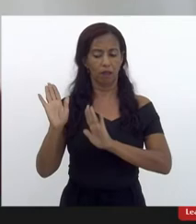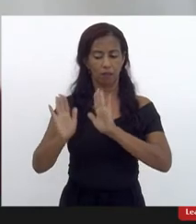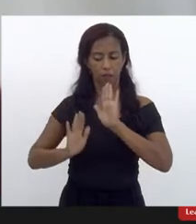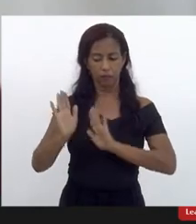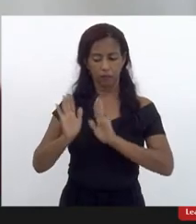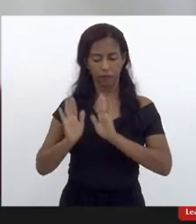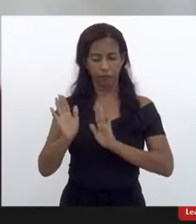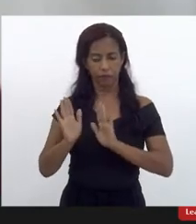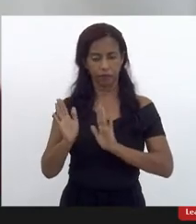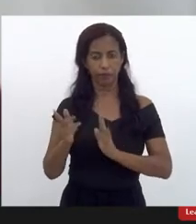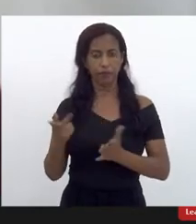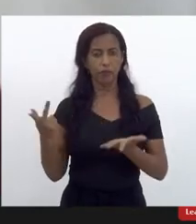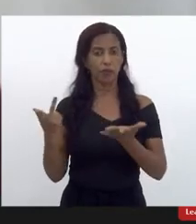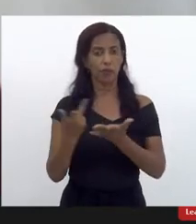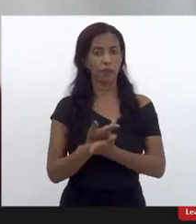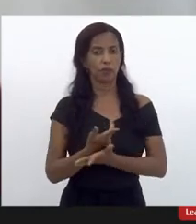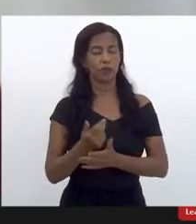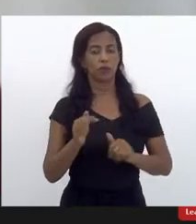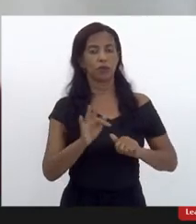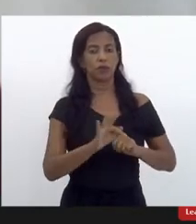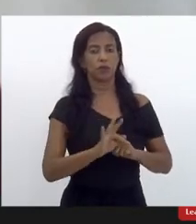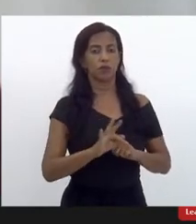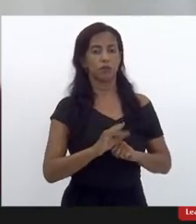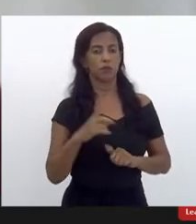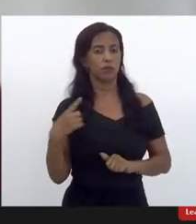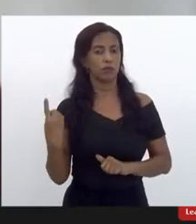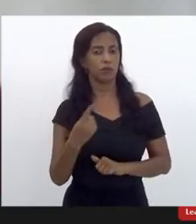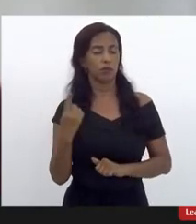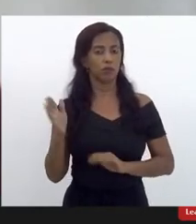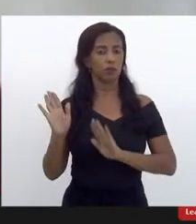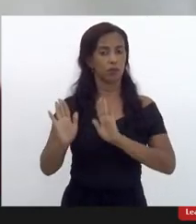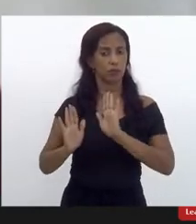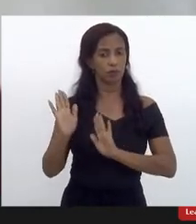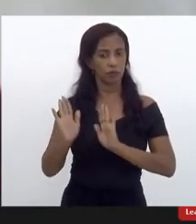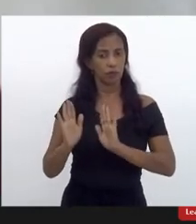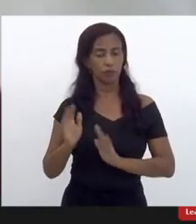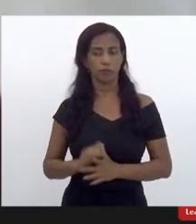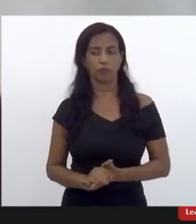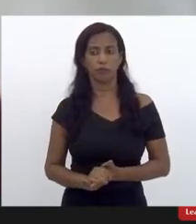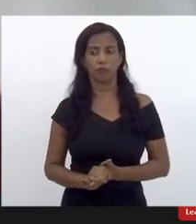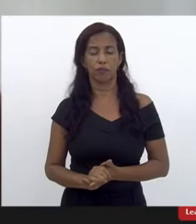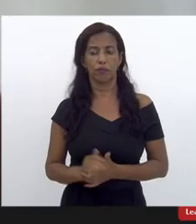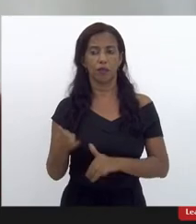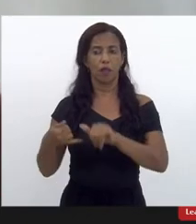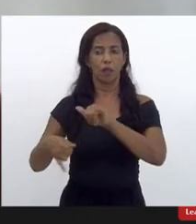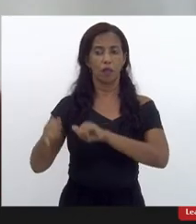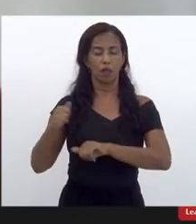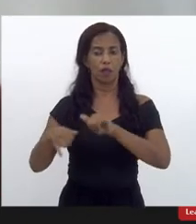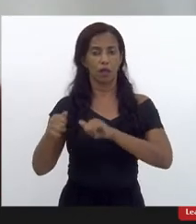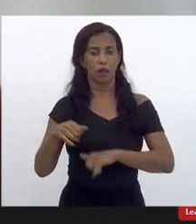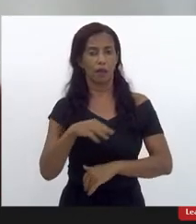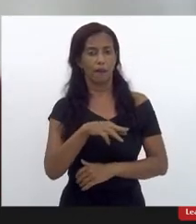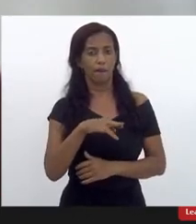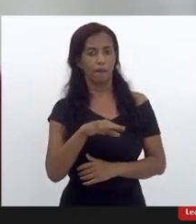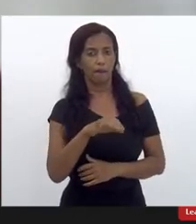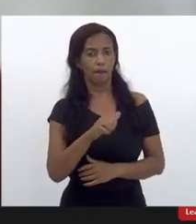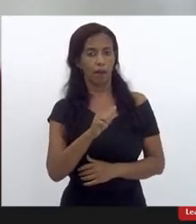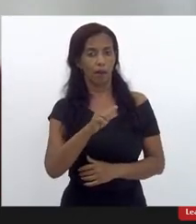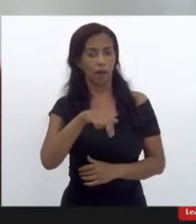em andamento na FAITEC. Estamos licitando os laboratórios de mecânica da nossa rede,